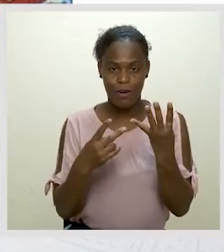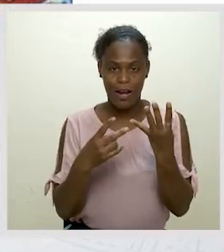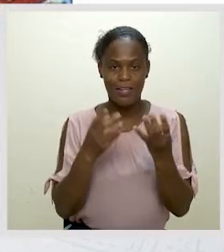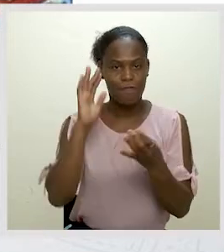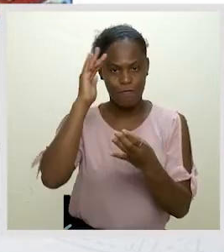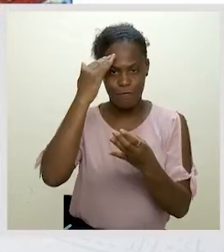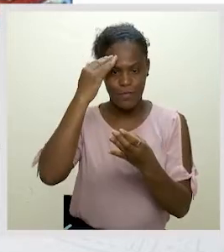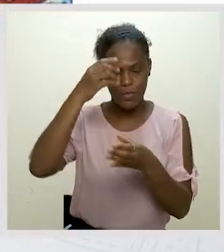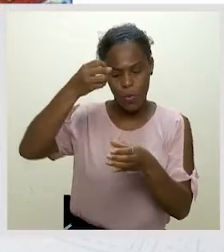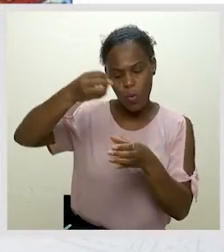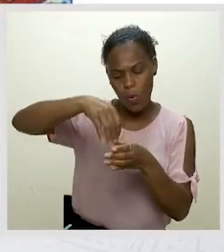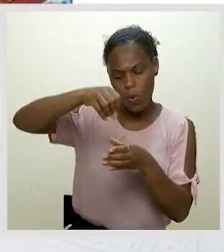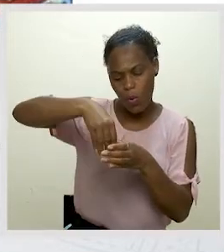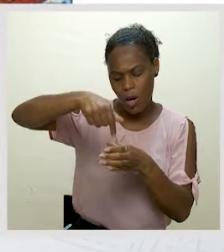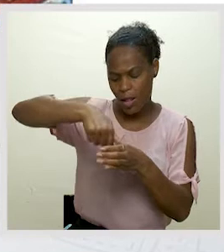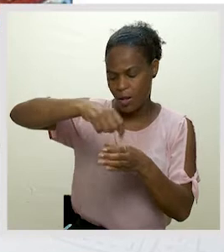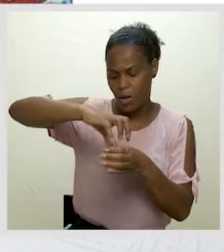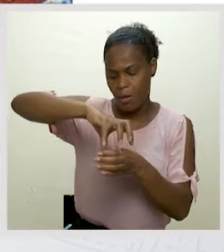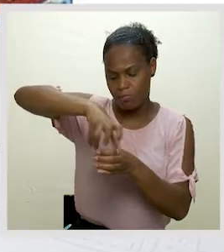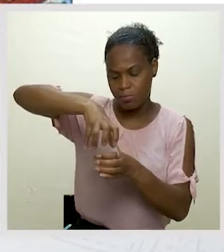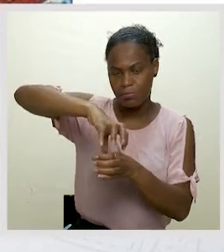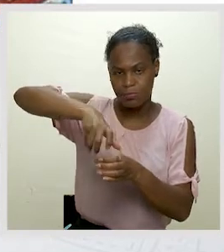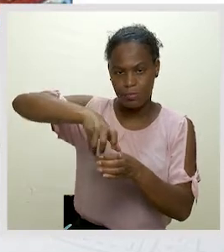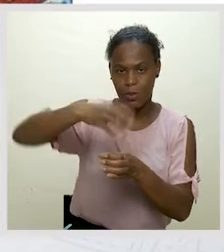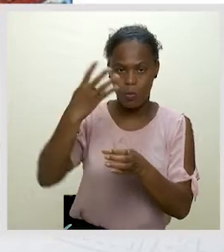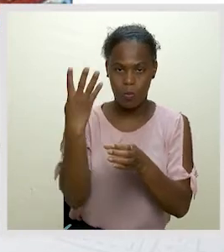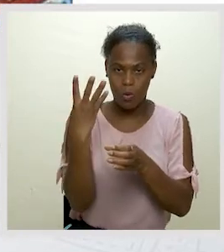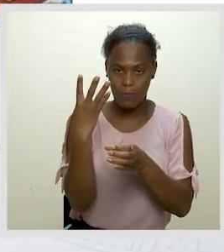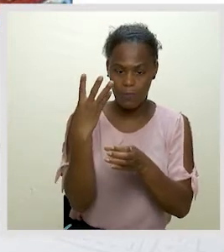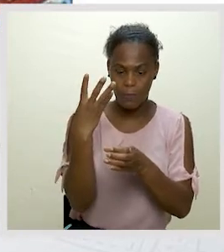de vidro. Ele introduziu nos 4 frascos